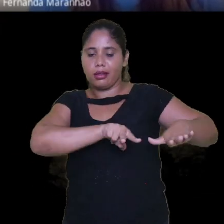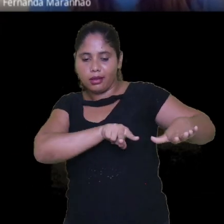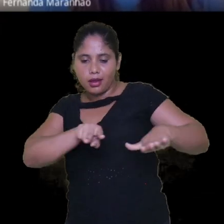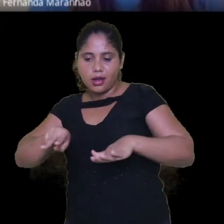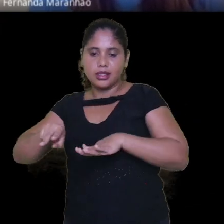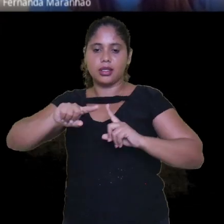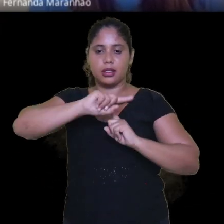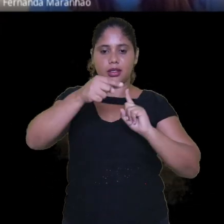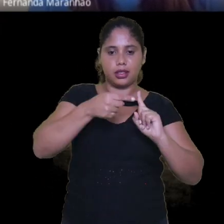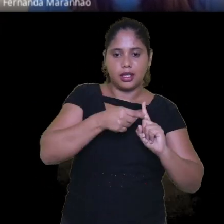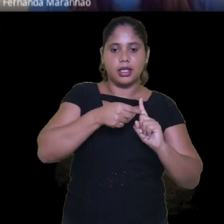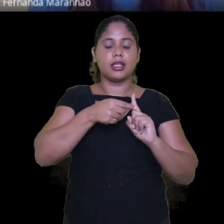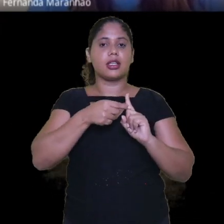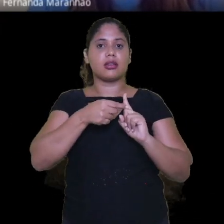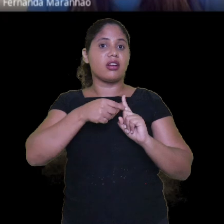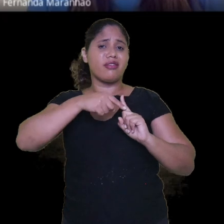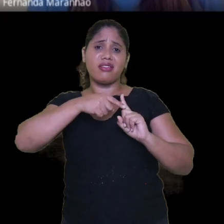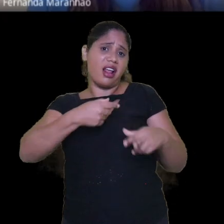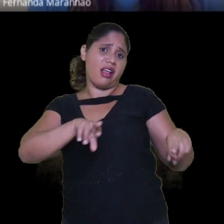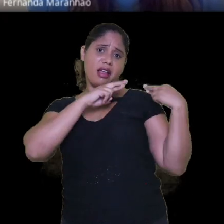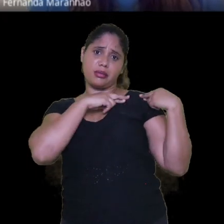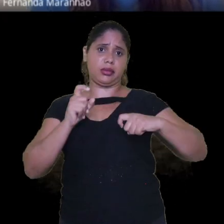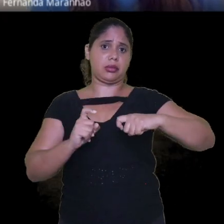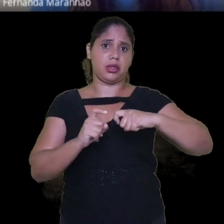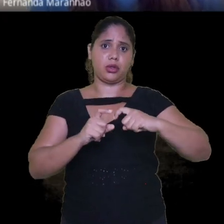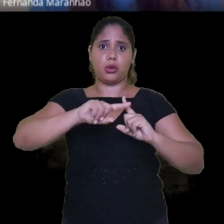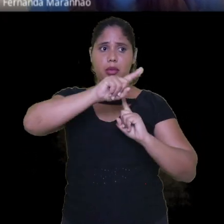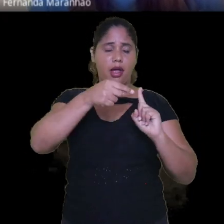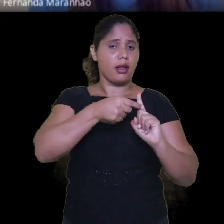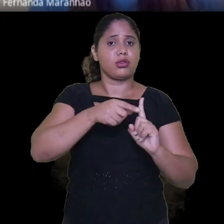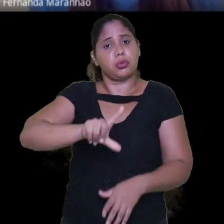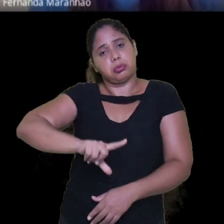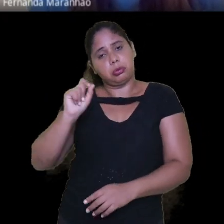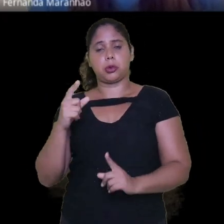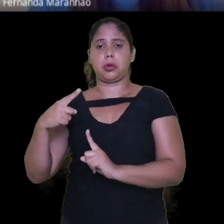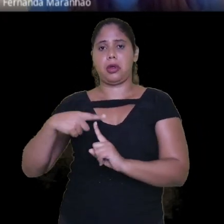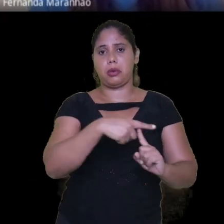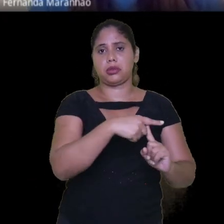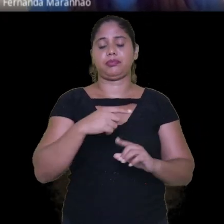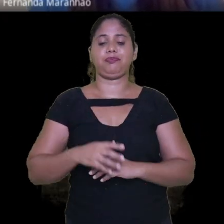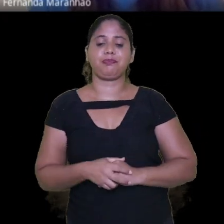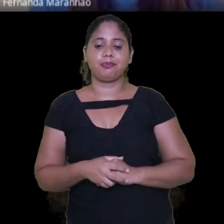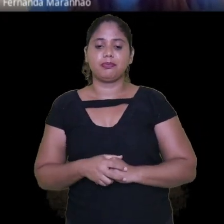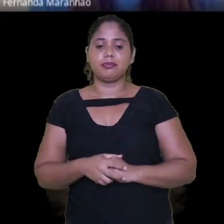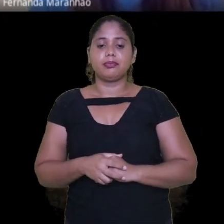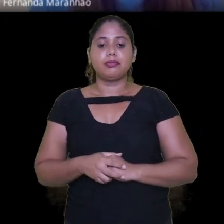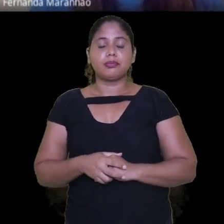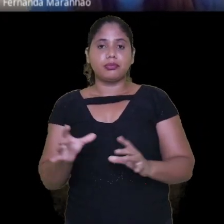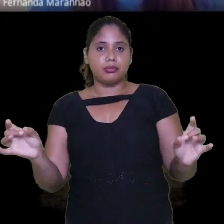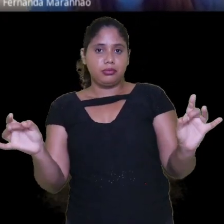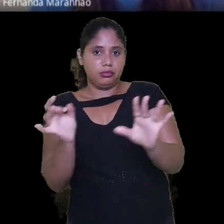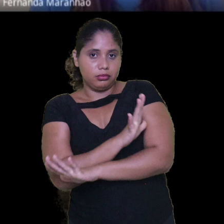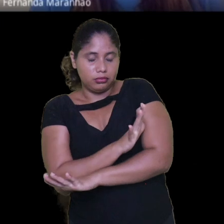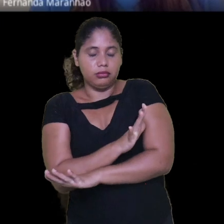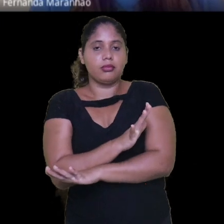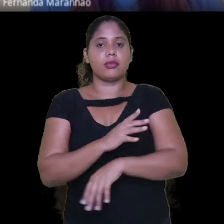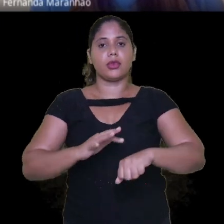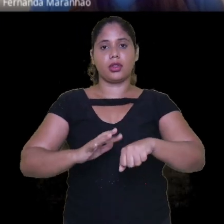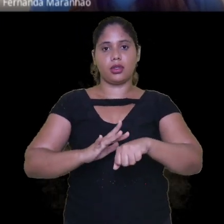momento é a insuficiência placentária. Então, a restrição de origem placentária, como podemos ver no nosso slide à